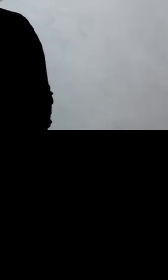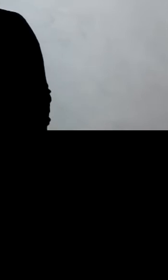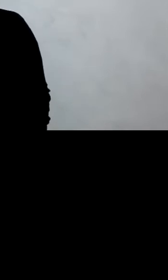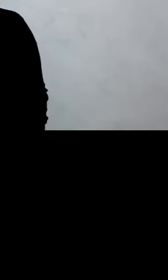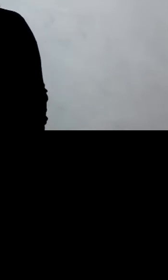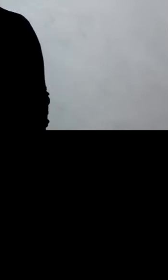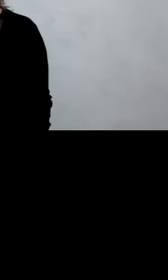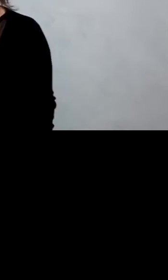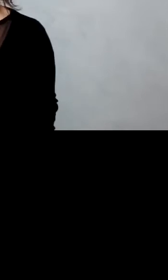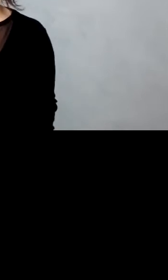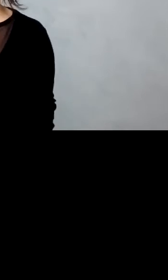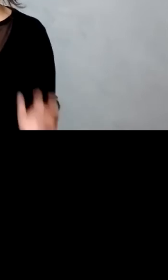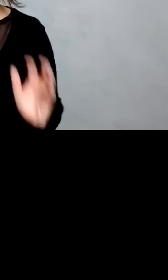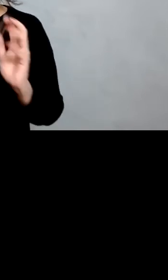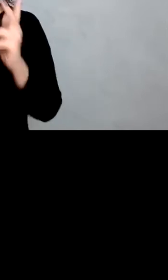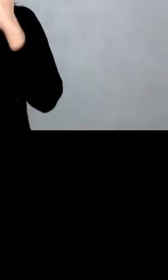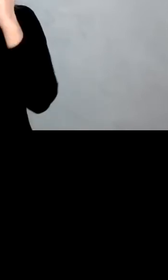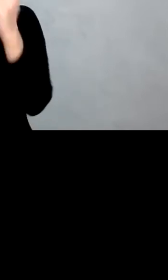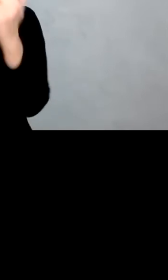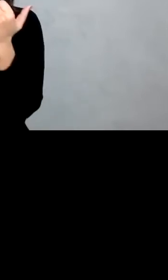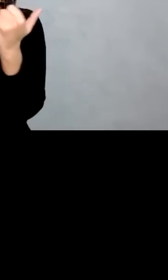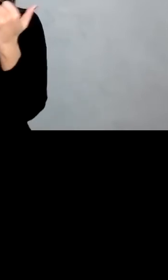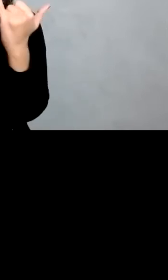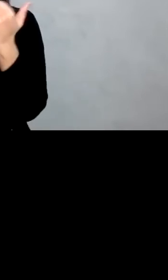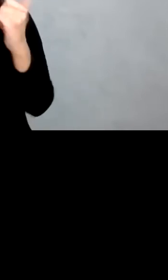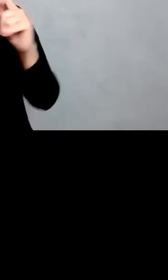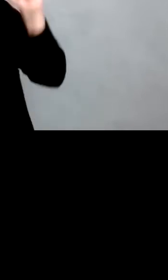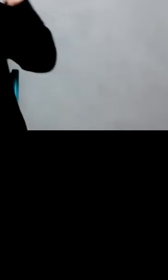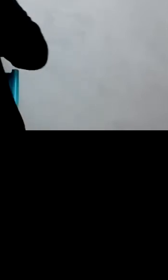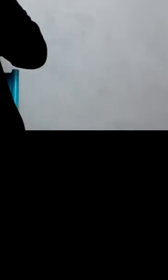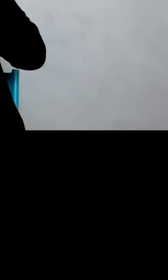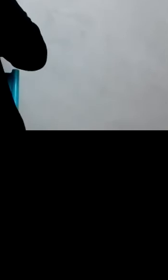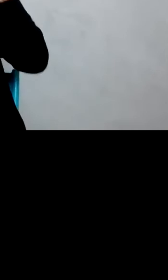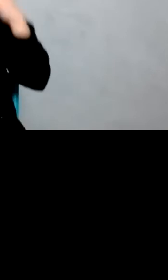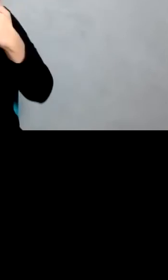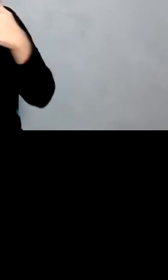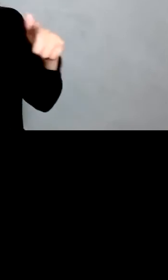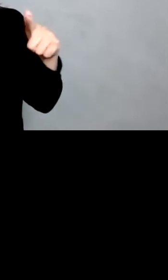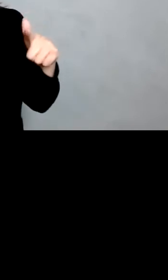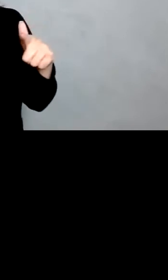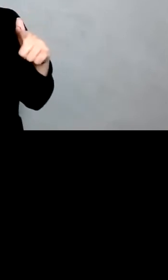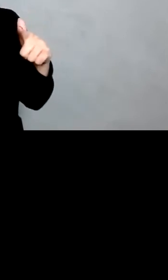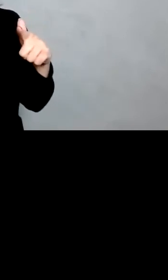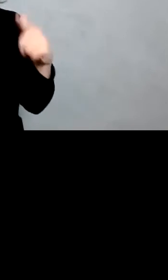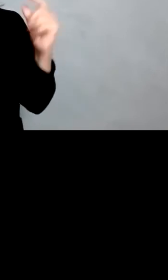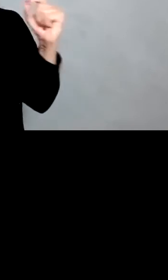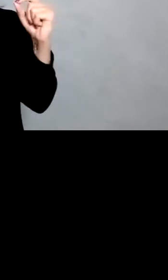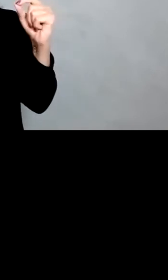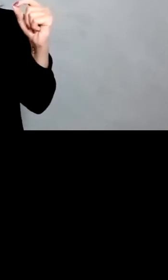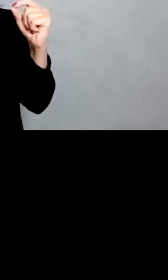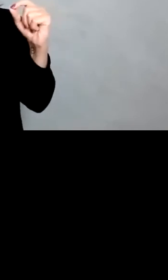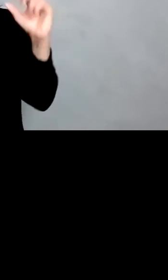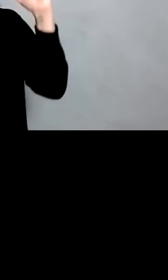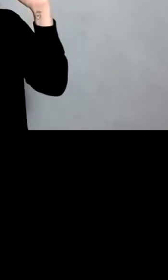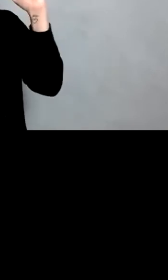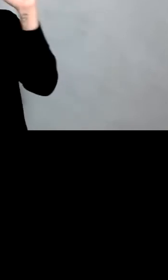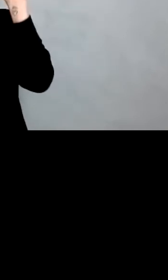Enquanto a gente ainda está esperando, professor, eu gostaria de fazer uma pergunta. Na verdade,